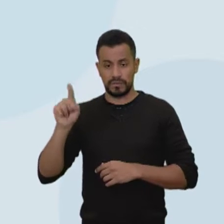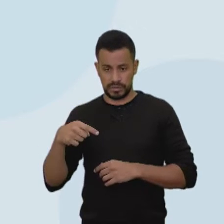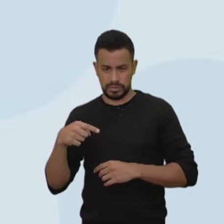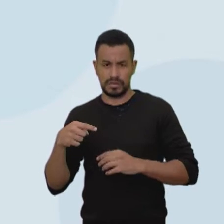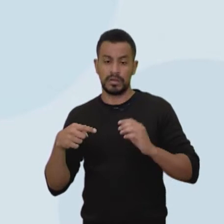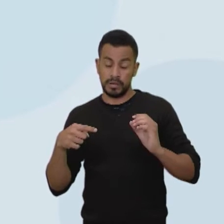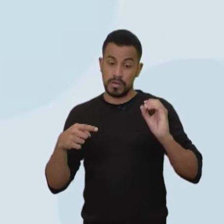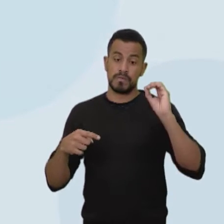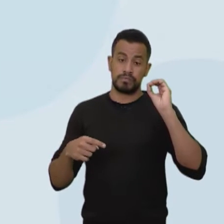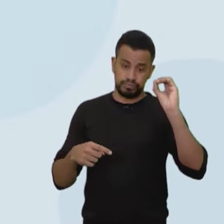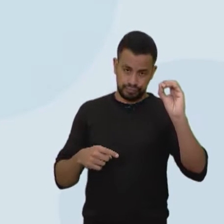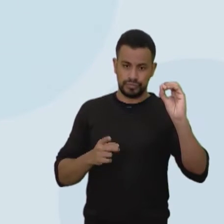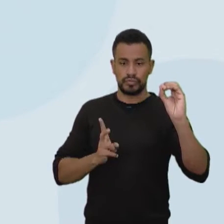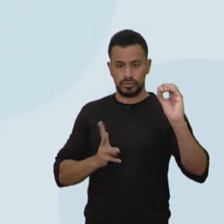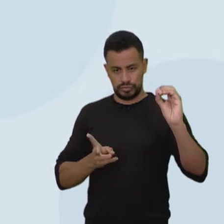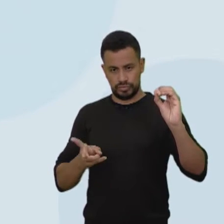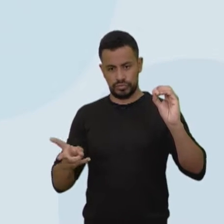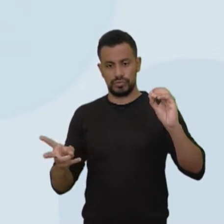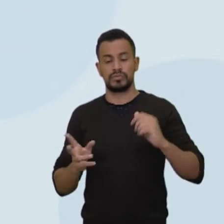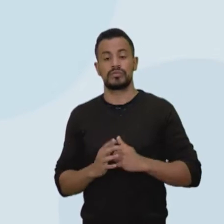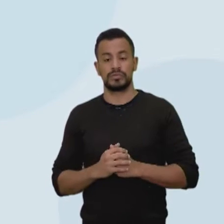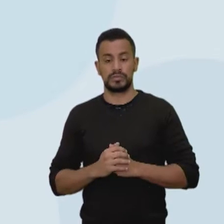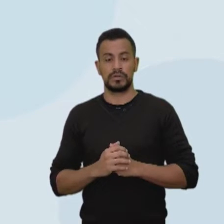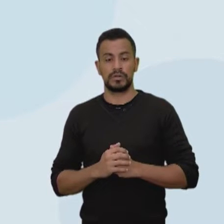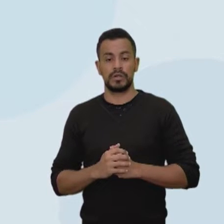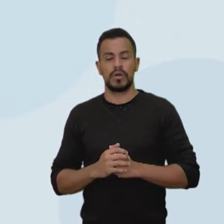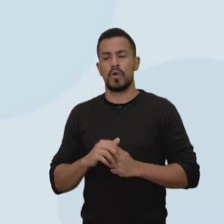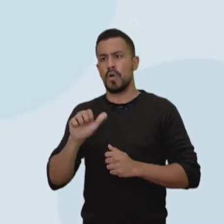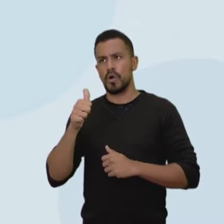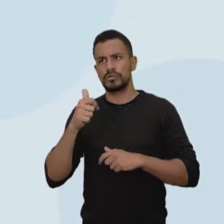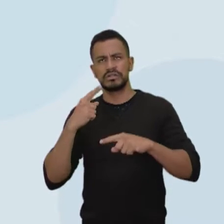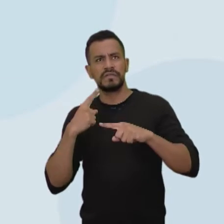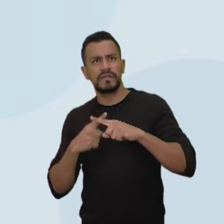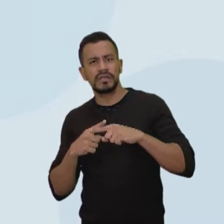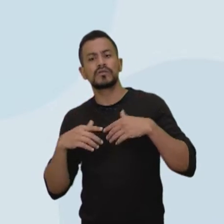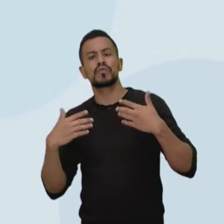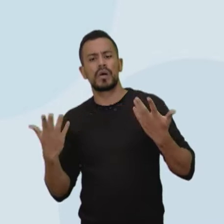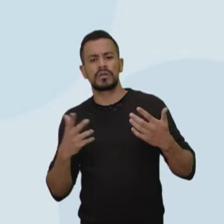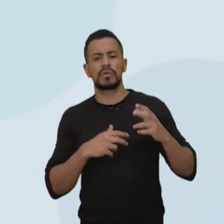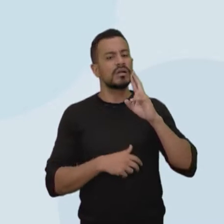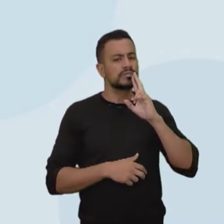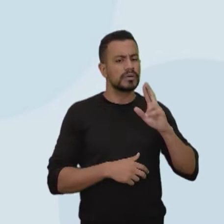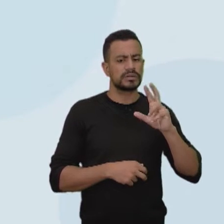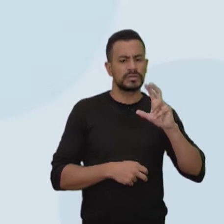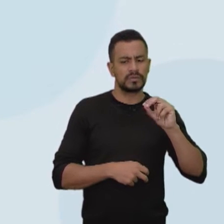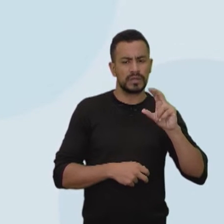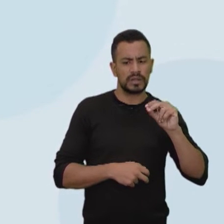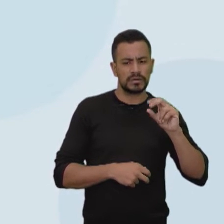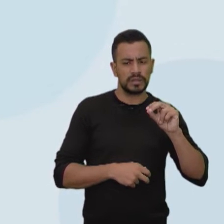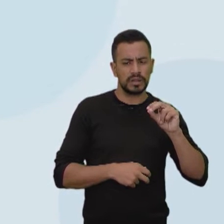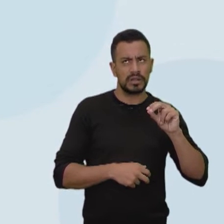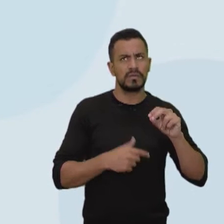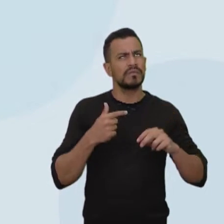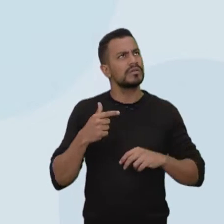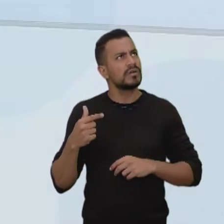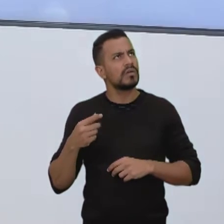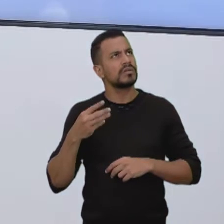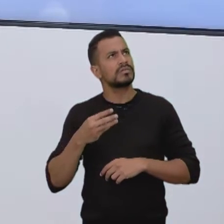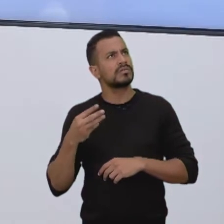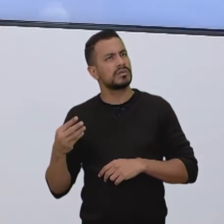para continuar a conta. Tudo bem? Então, tabuada do 11, será que tem 50? Tabuada do 11, 11, 22,